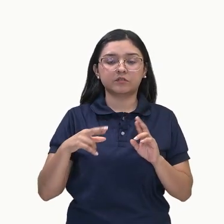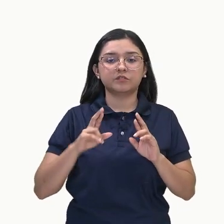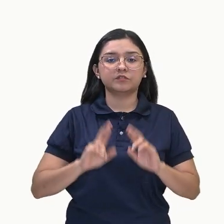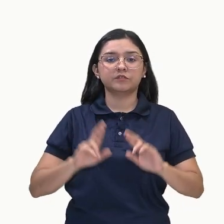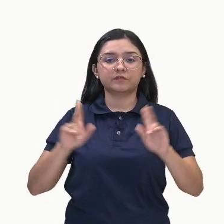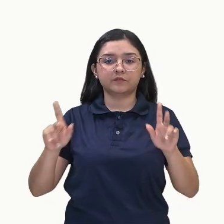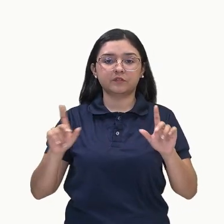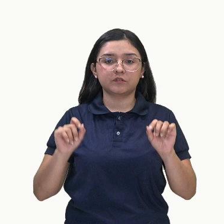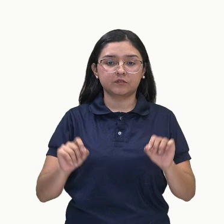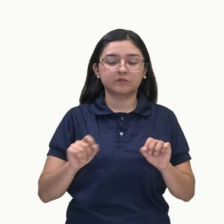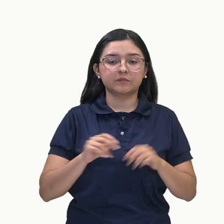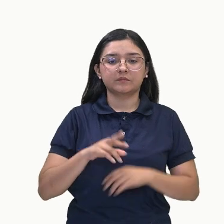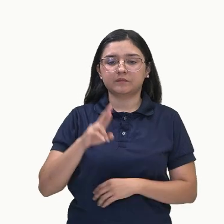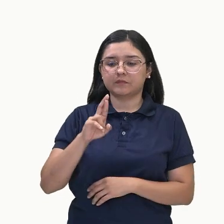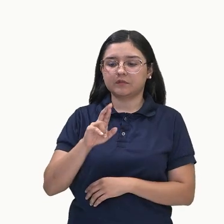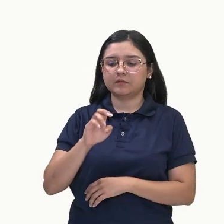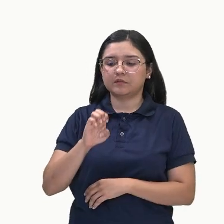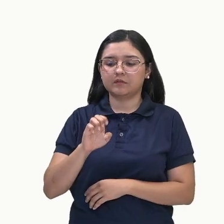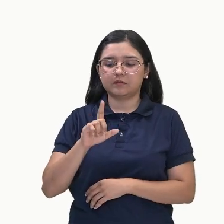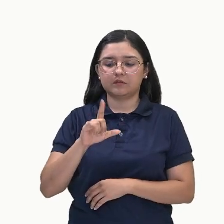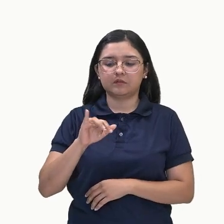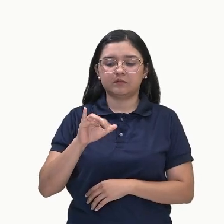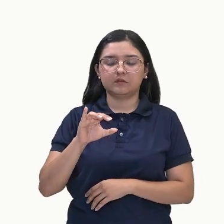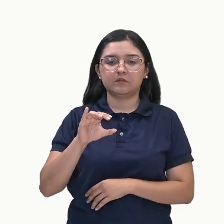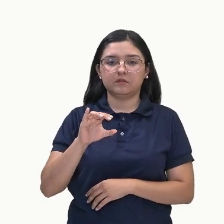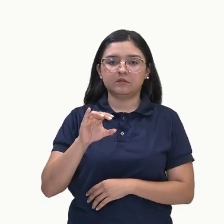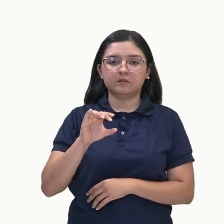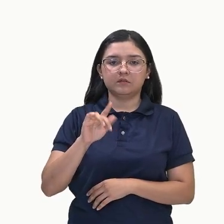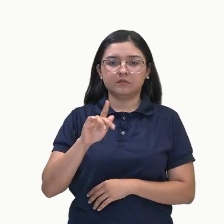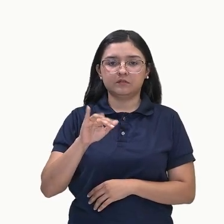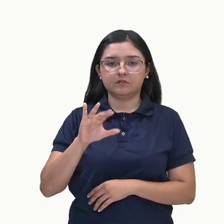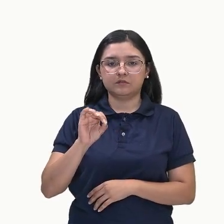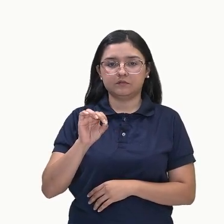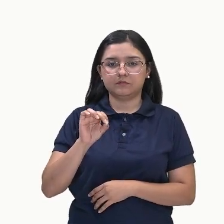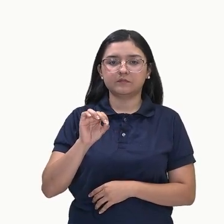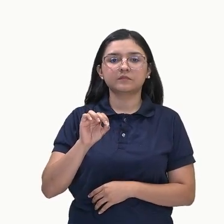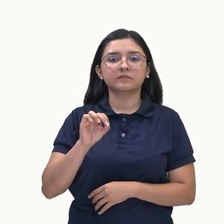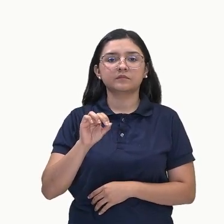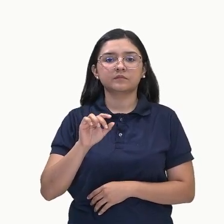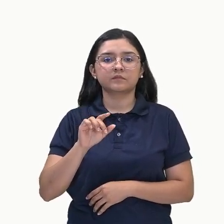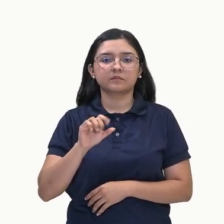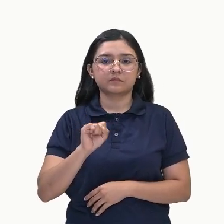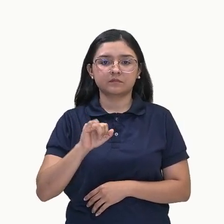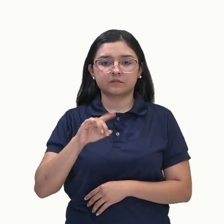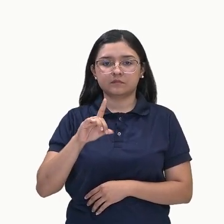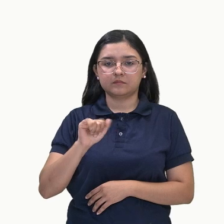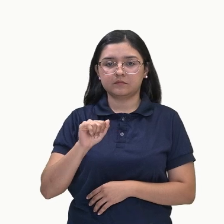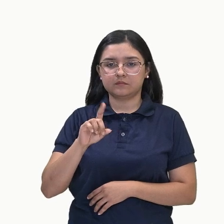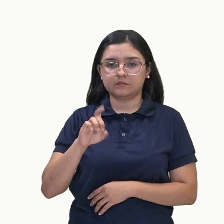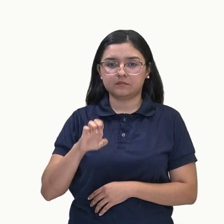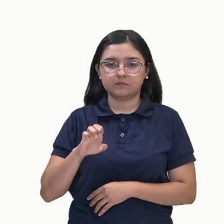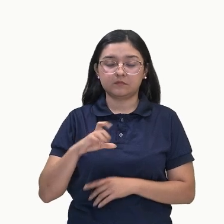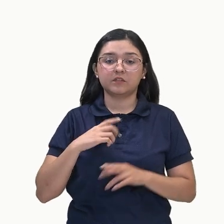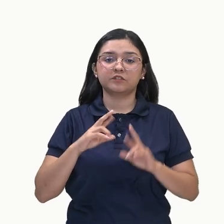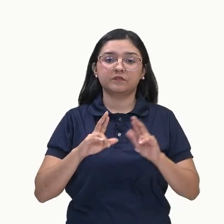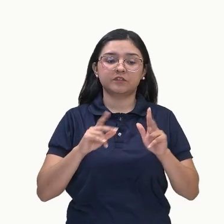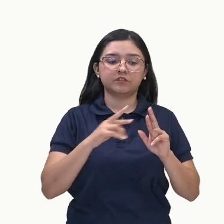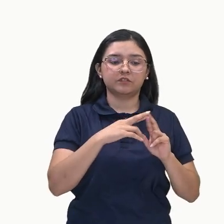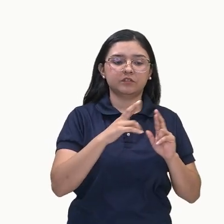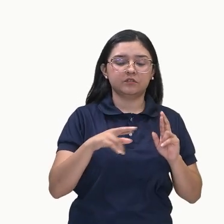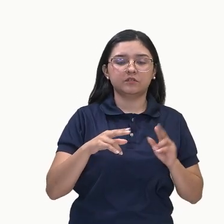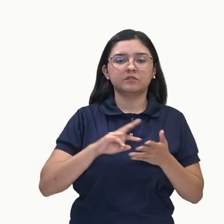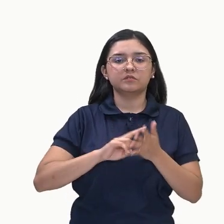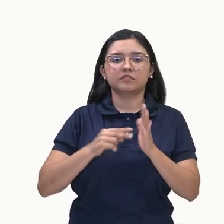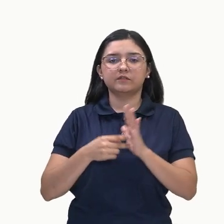diferente da religião. A religiosidade, a gente, não significa que a pessoa tem